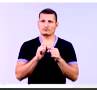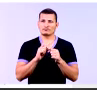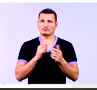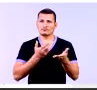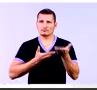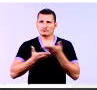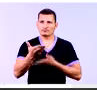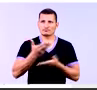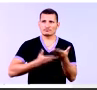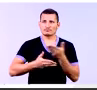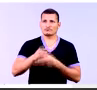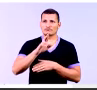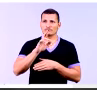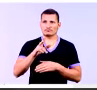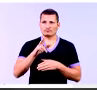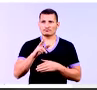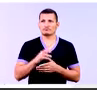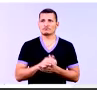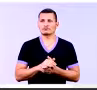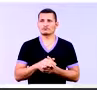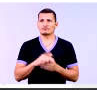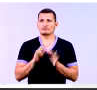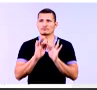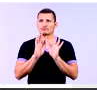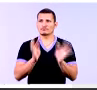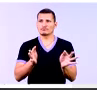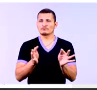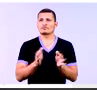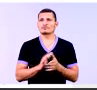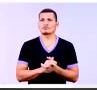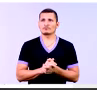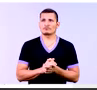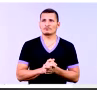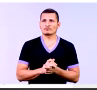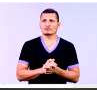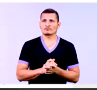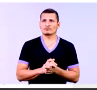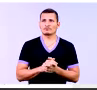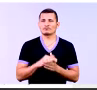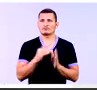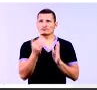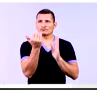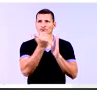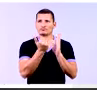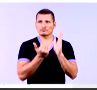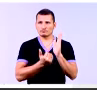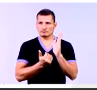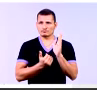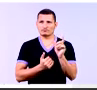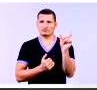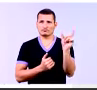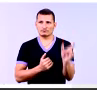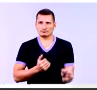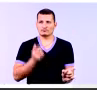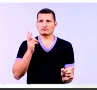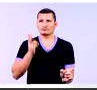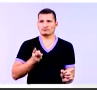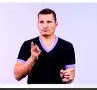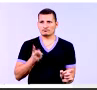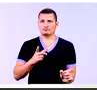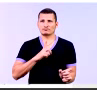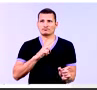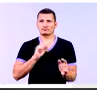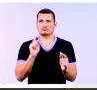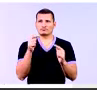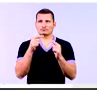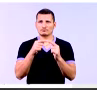tela. Muito simples. No listar clientes, também a mesma coisa. Temos a